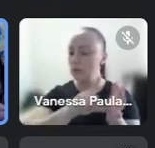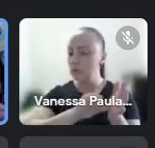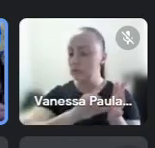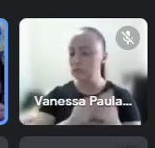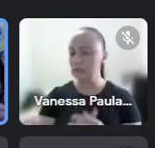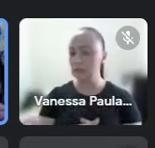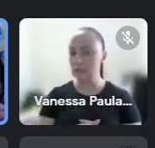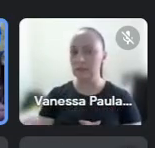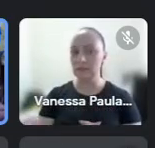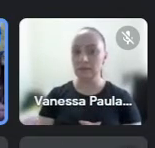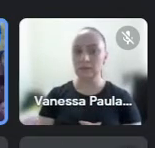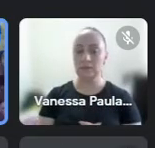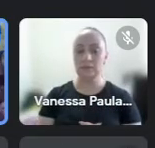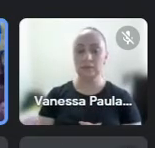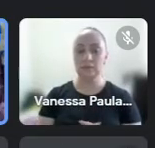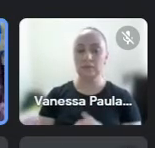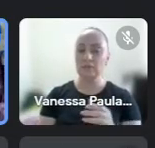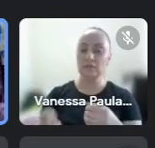volta só o anterior, por favor.